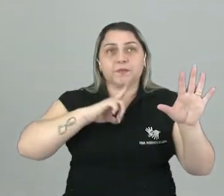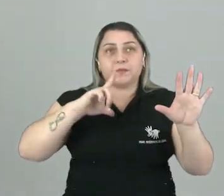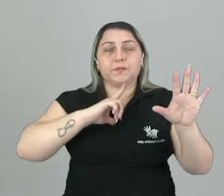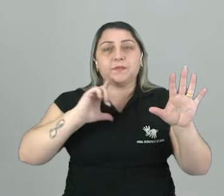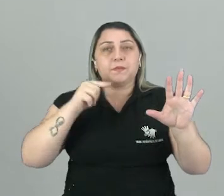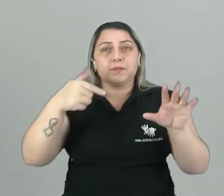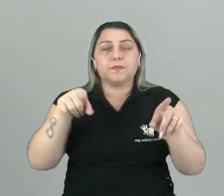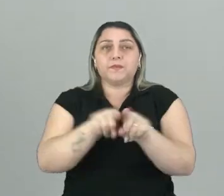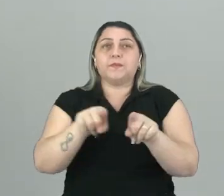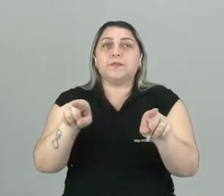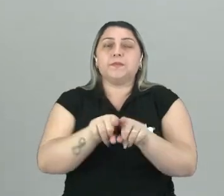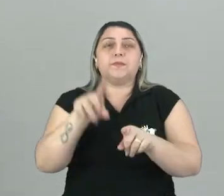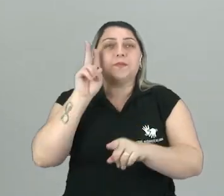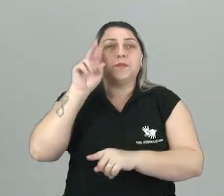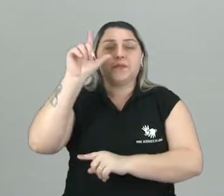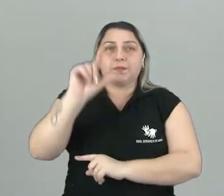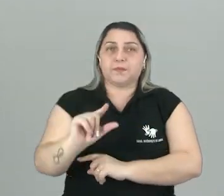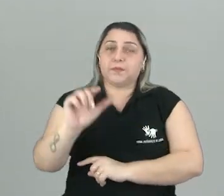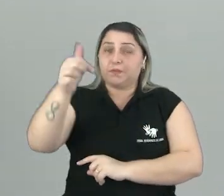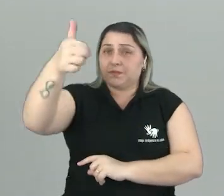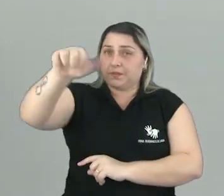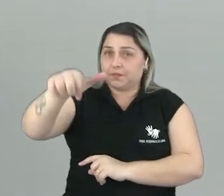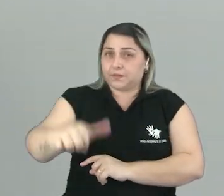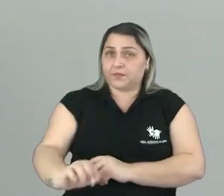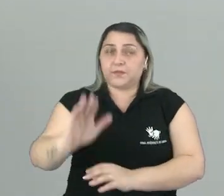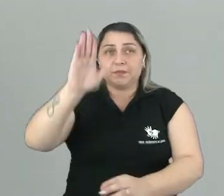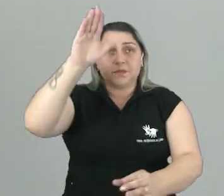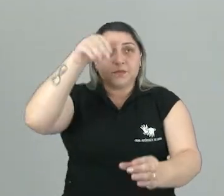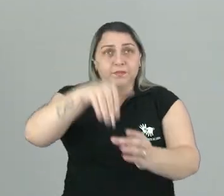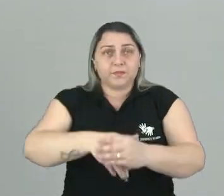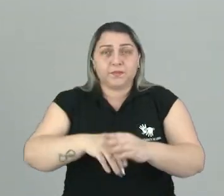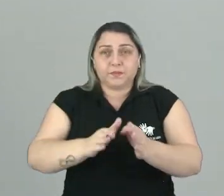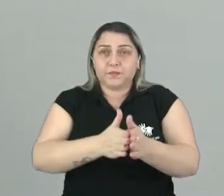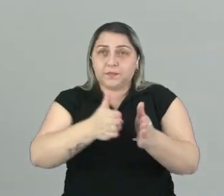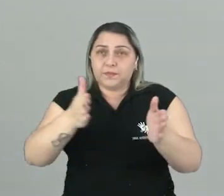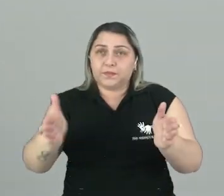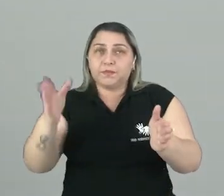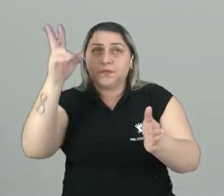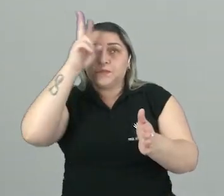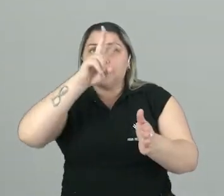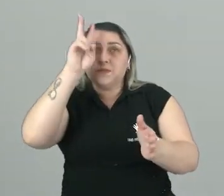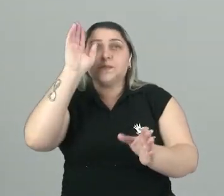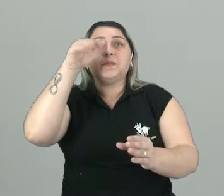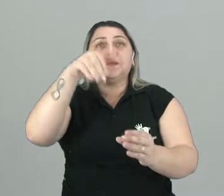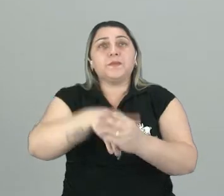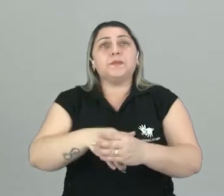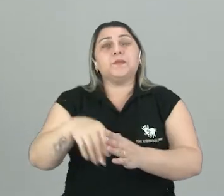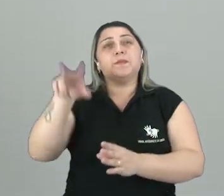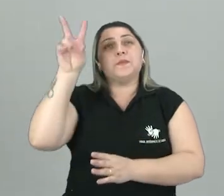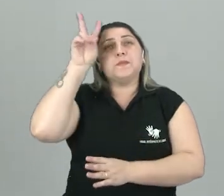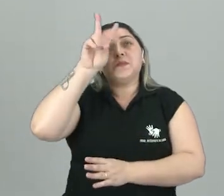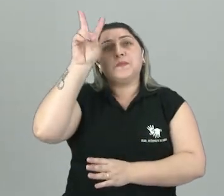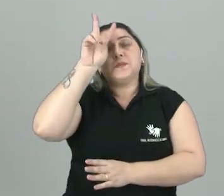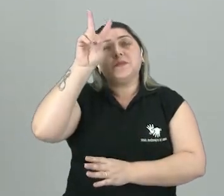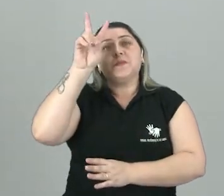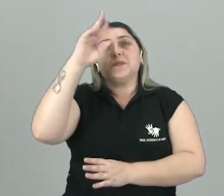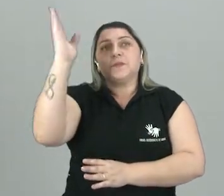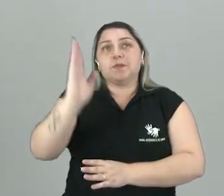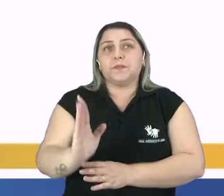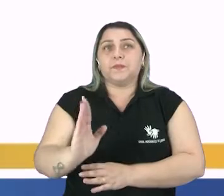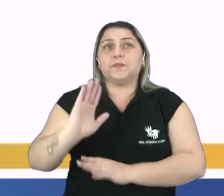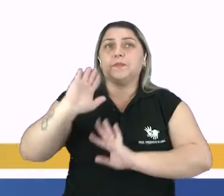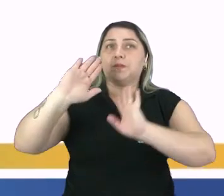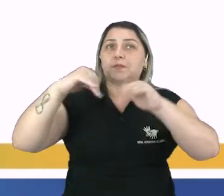também. Mas aí vamos ver um pouquinho dessa análise do voto ao longo da nossa história. A evolução do voto no